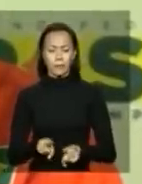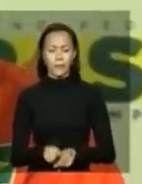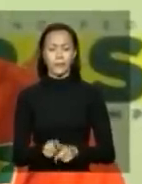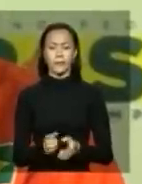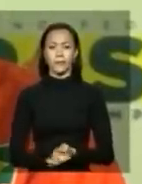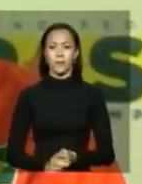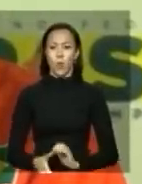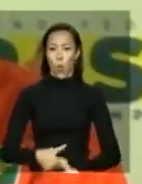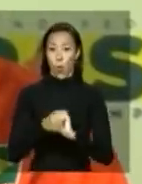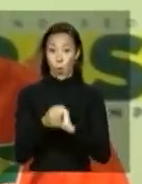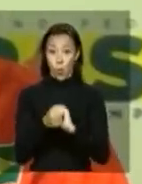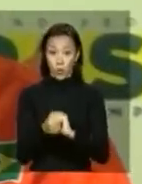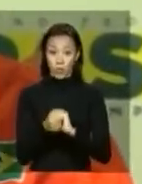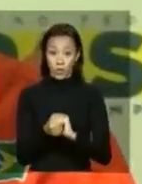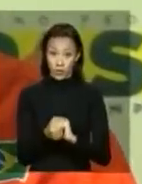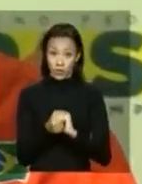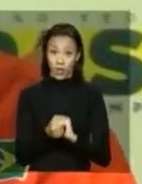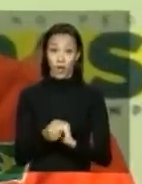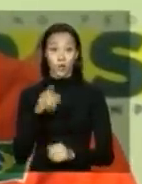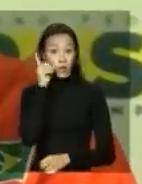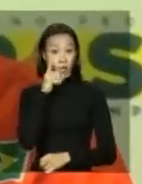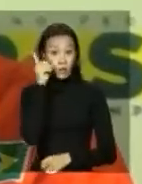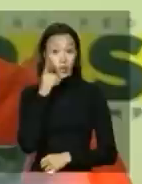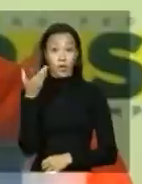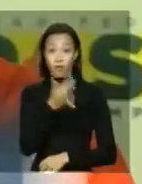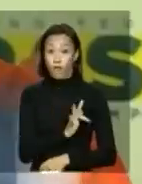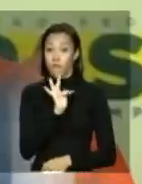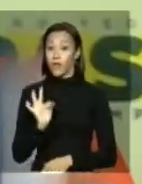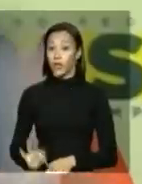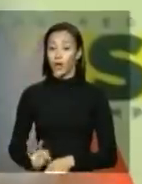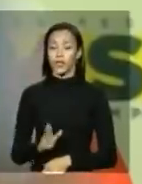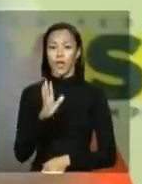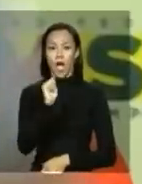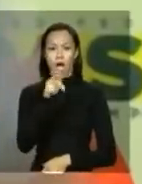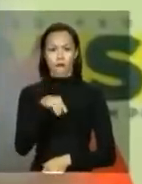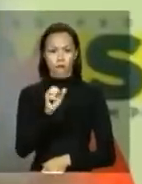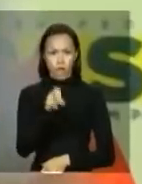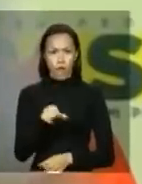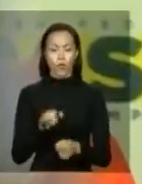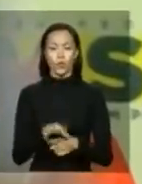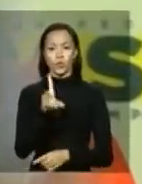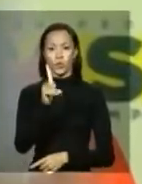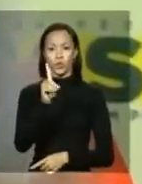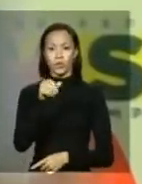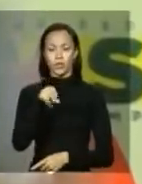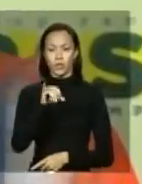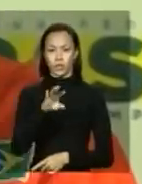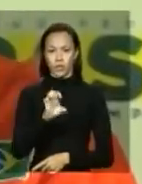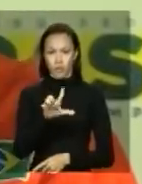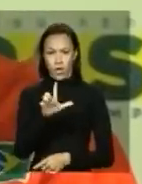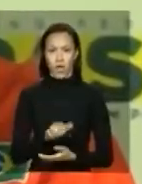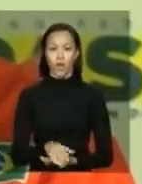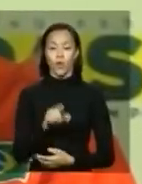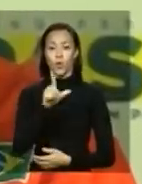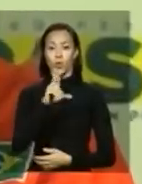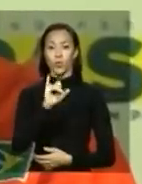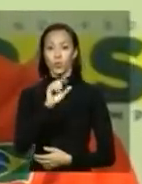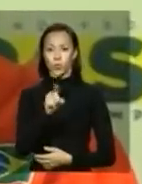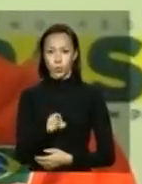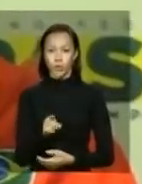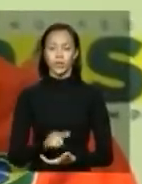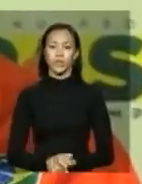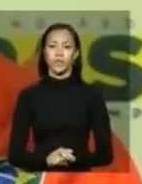Cumprimentar aqui também os deputados federais presentes, Afonso Florence, Daniel Almeida, Luiz